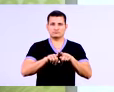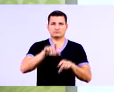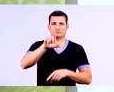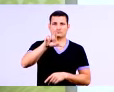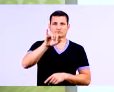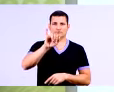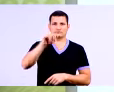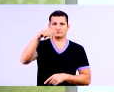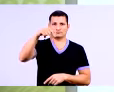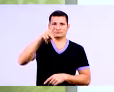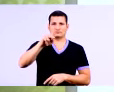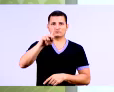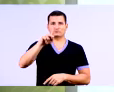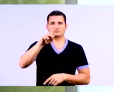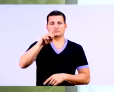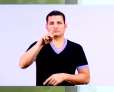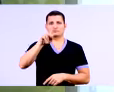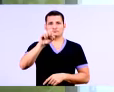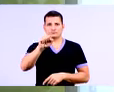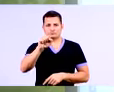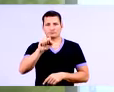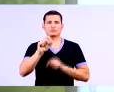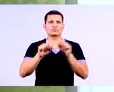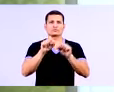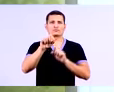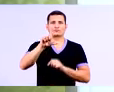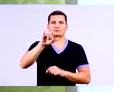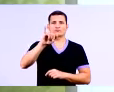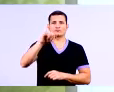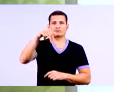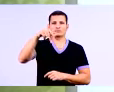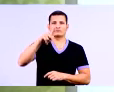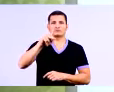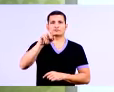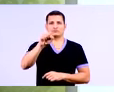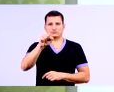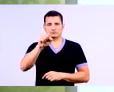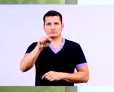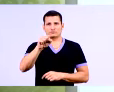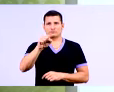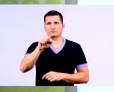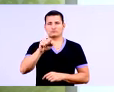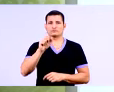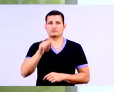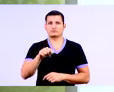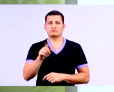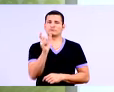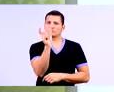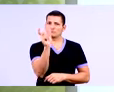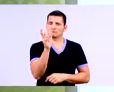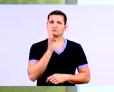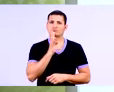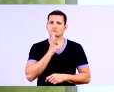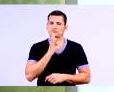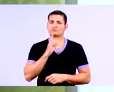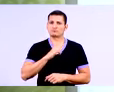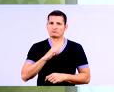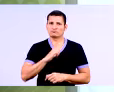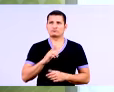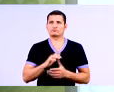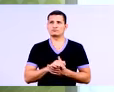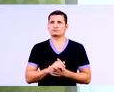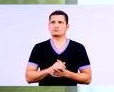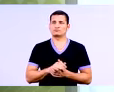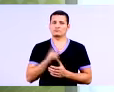links. O que é um link? Um link, hoje é um termo muito conhecido, muito já bem trabalhado, é